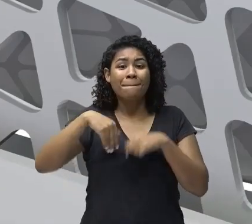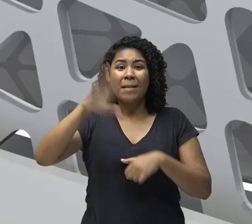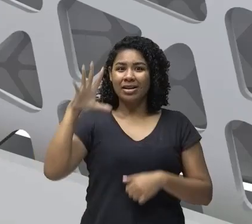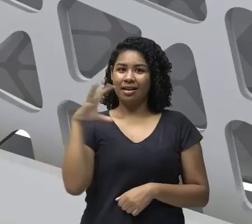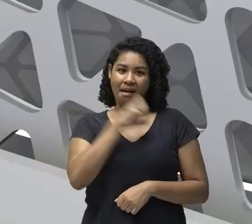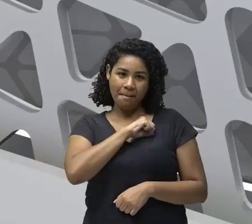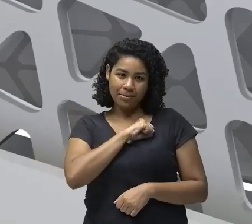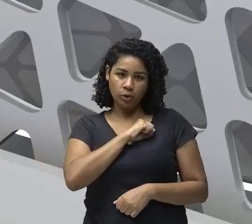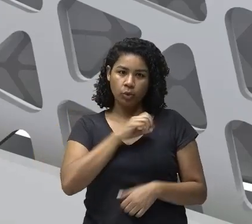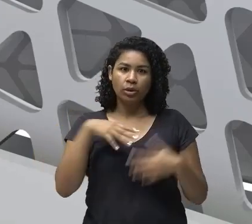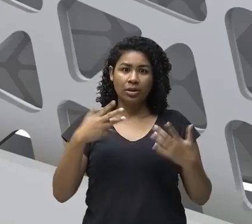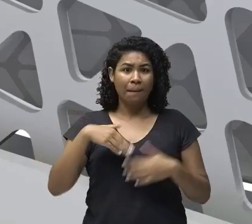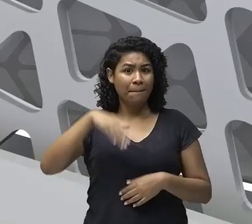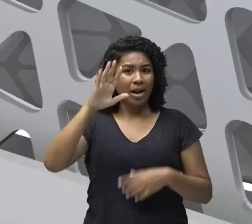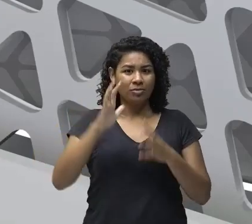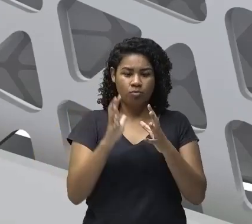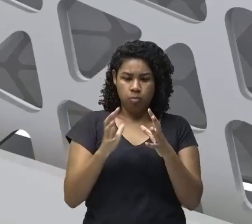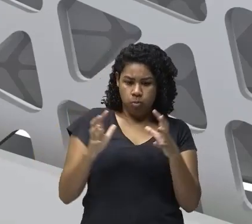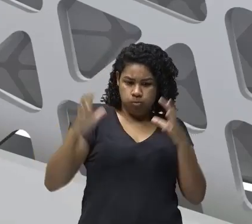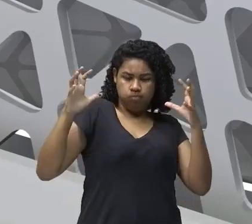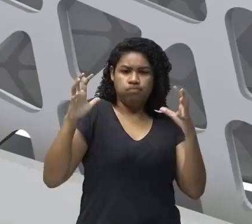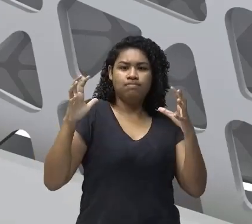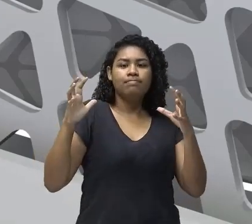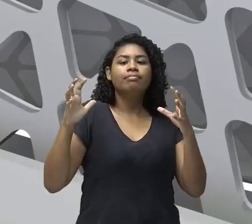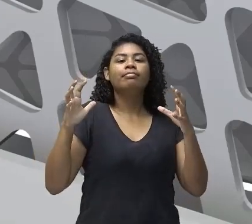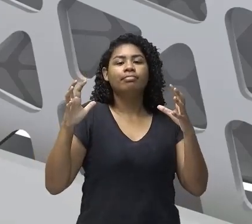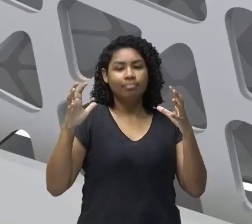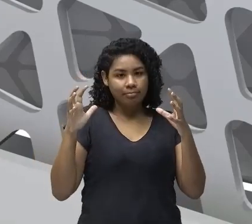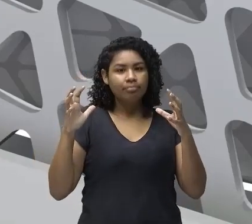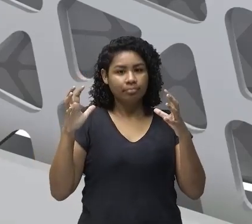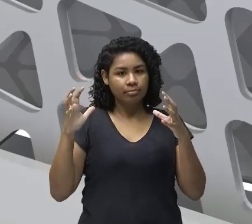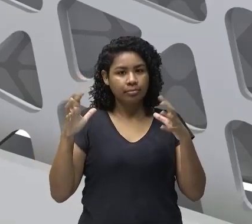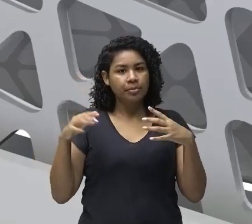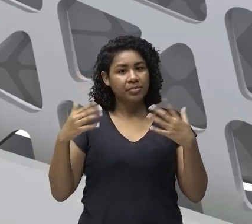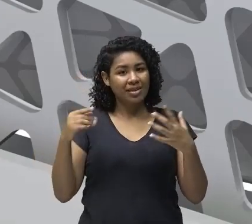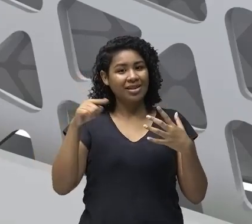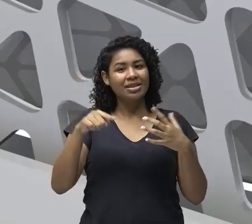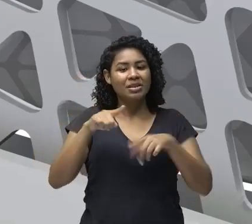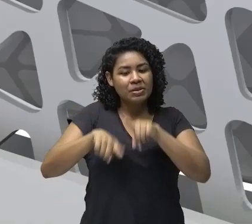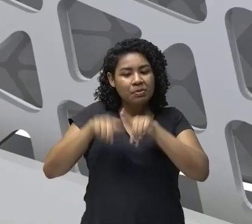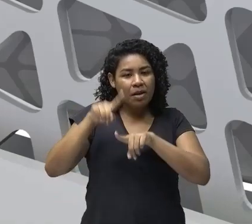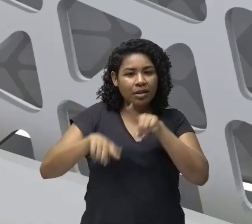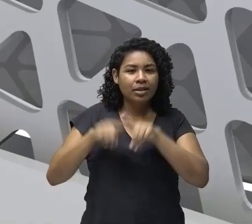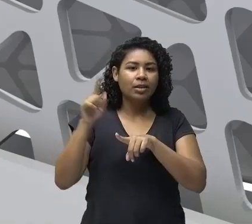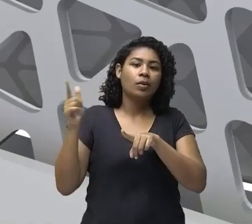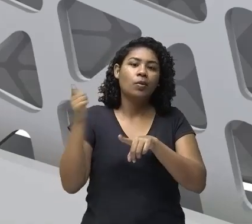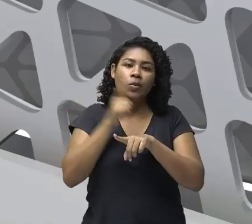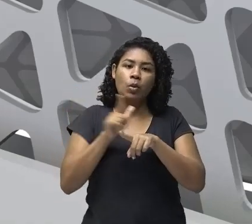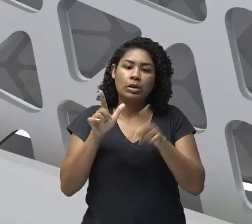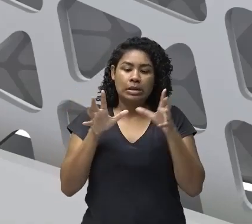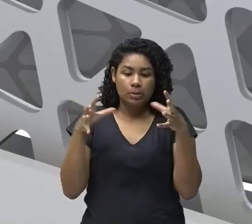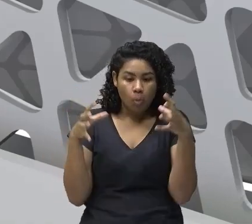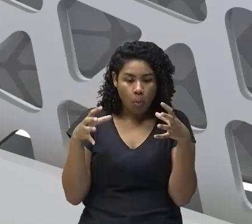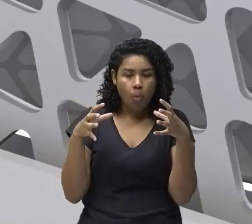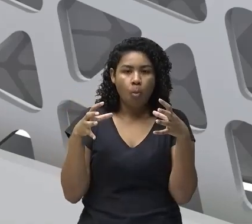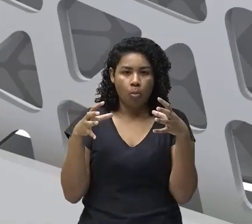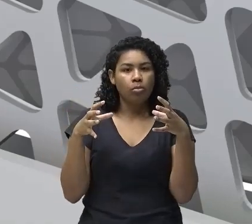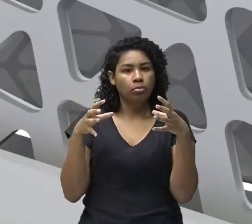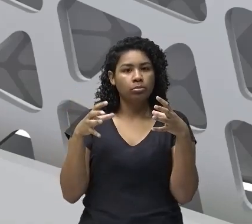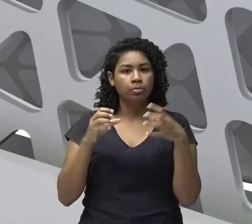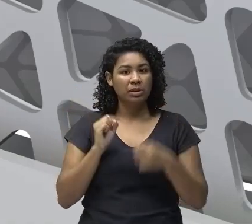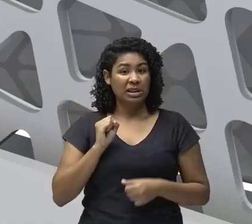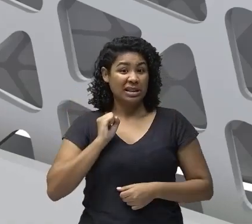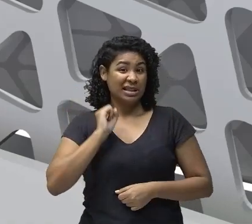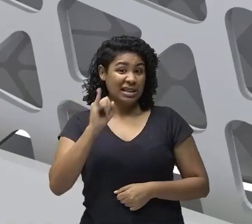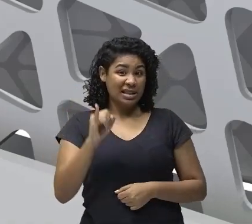que ficasse mais cheio, ele ia ocupar todo o espaço até aquele material conseguir segurar o ar lá dentro.